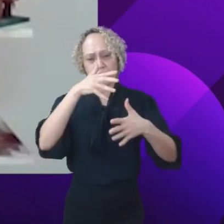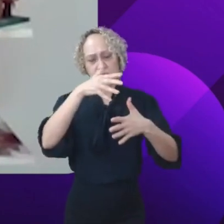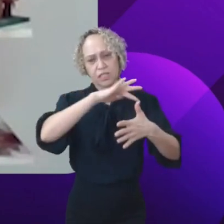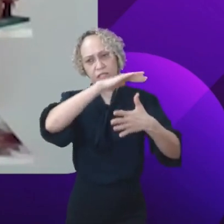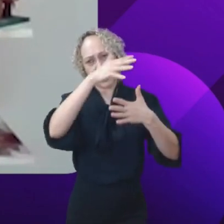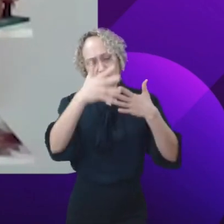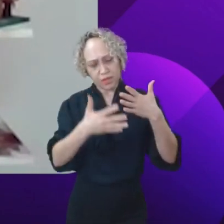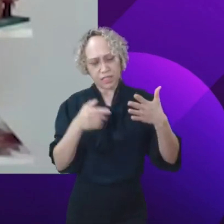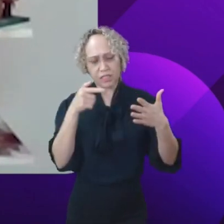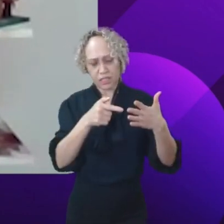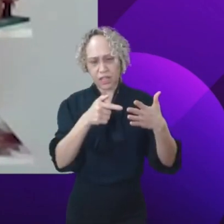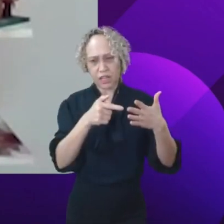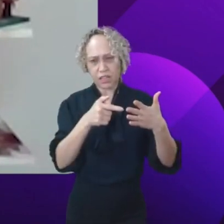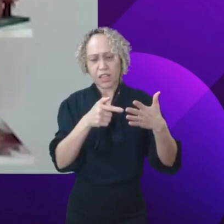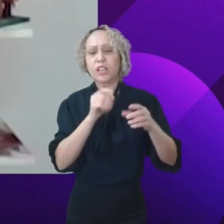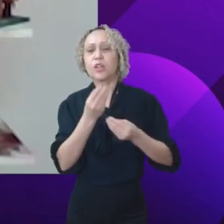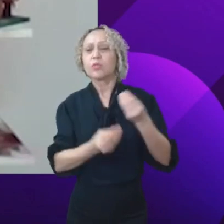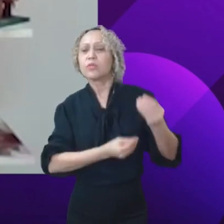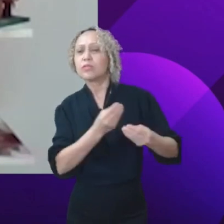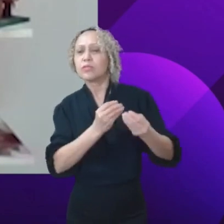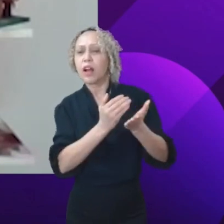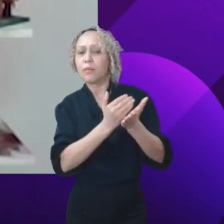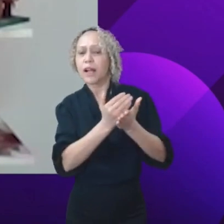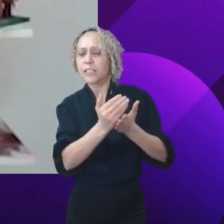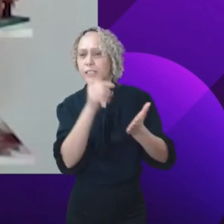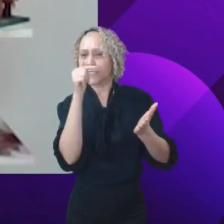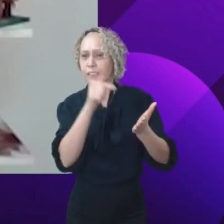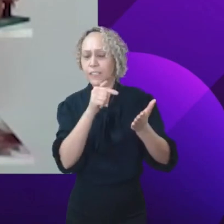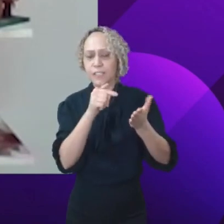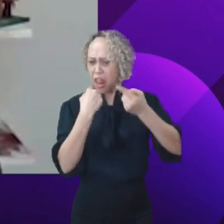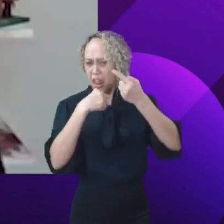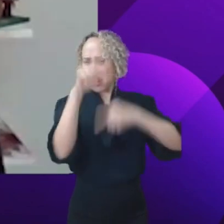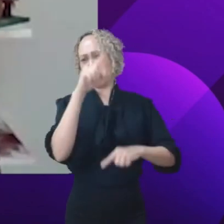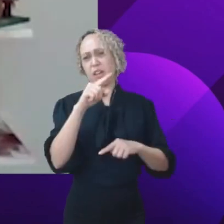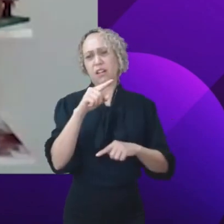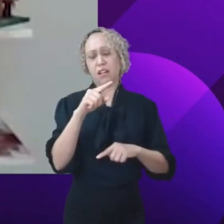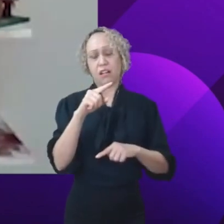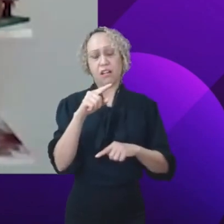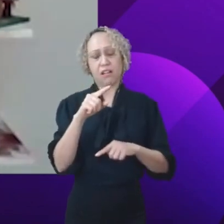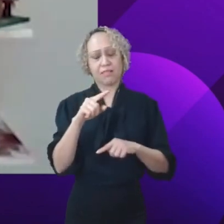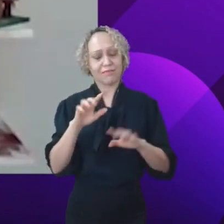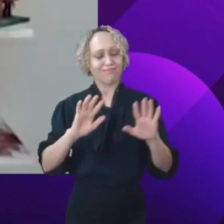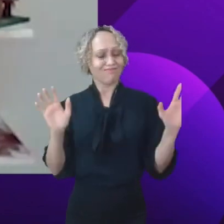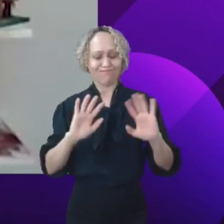e culturalmente é constituída a partir dessa língua que é gesto visual. A ideia